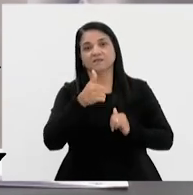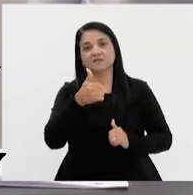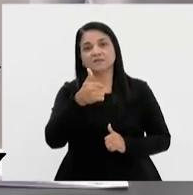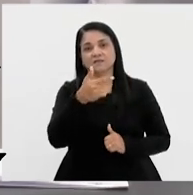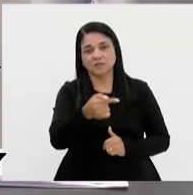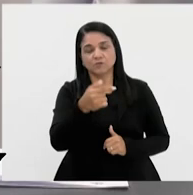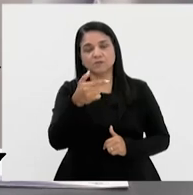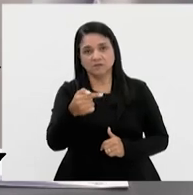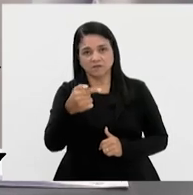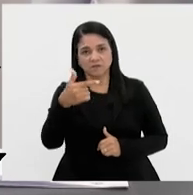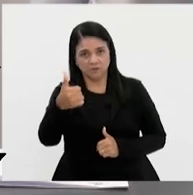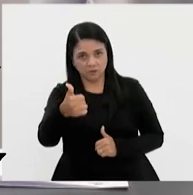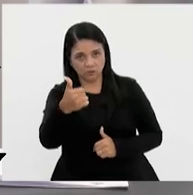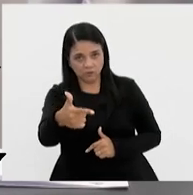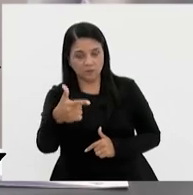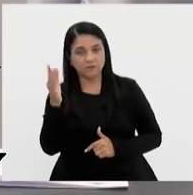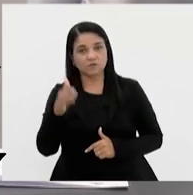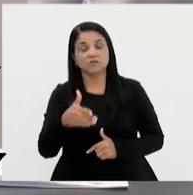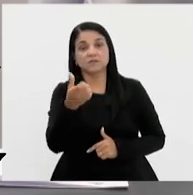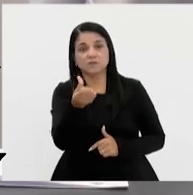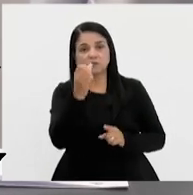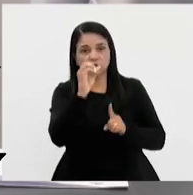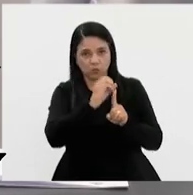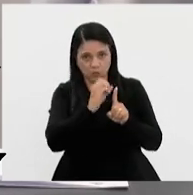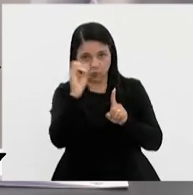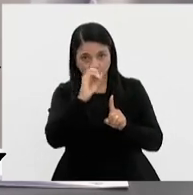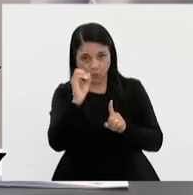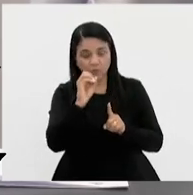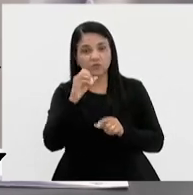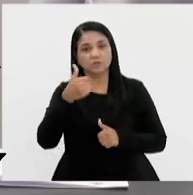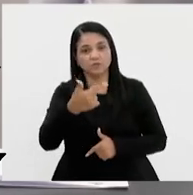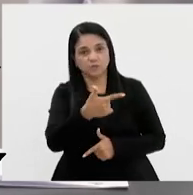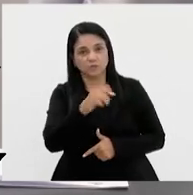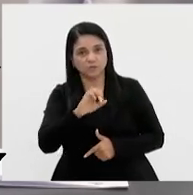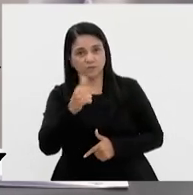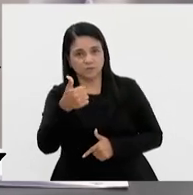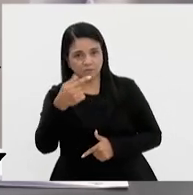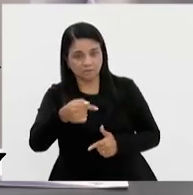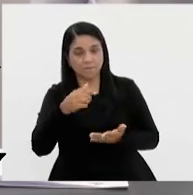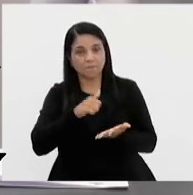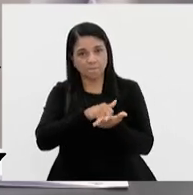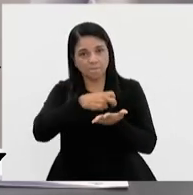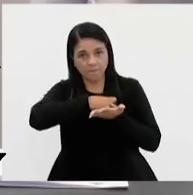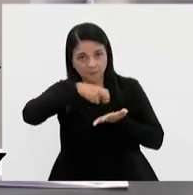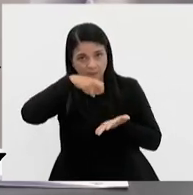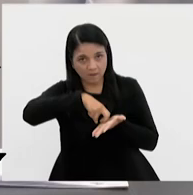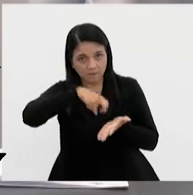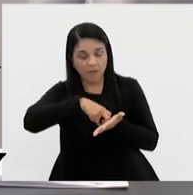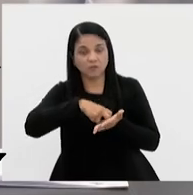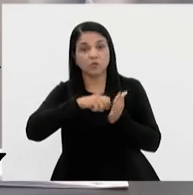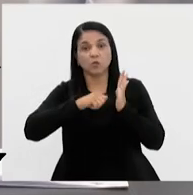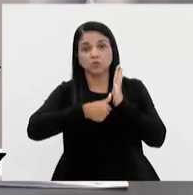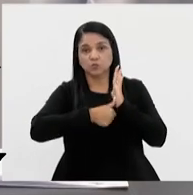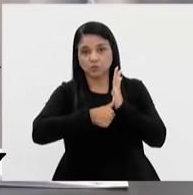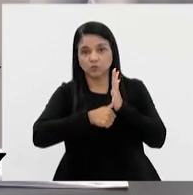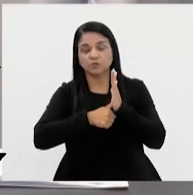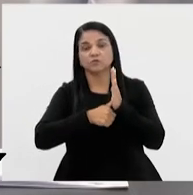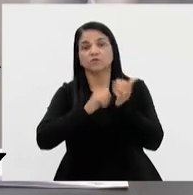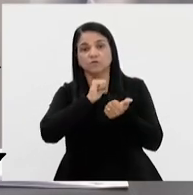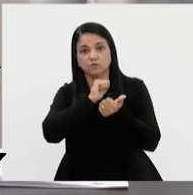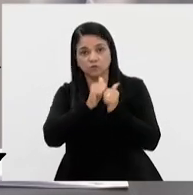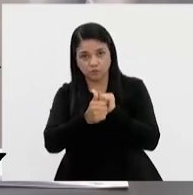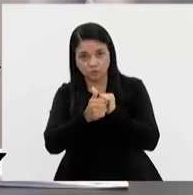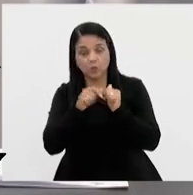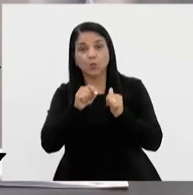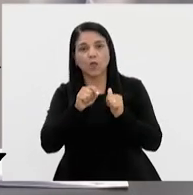de 6 de outubro de 2017, que estabelece penalidades administrativas aos clubes de futebol cujas torcidas